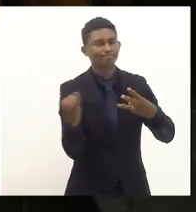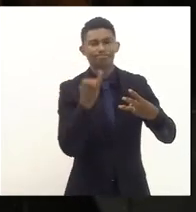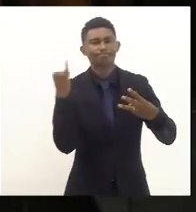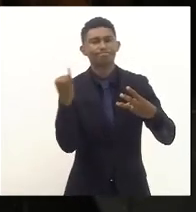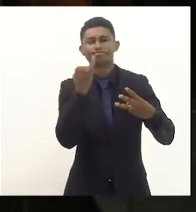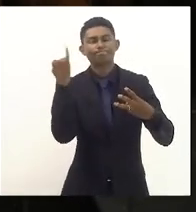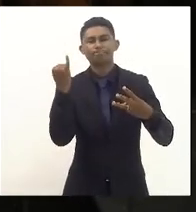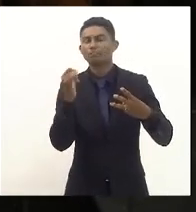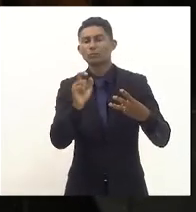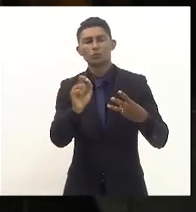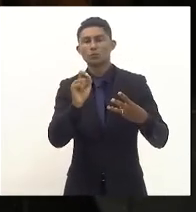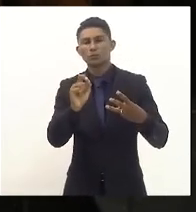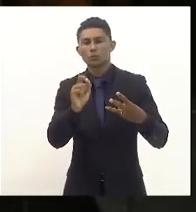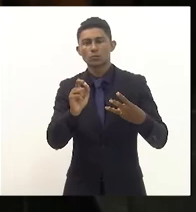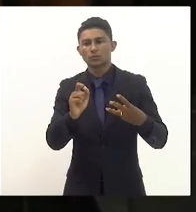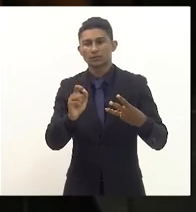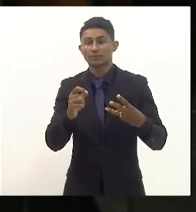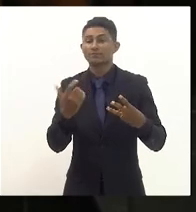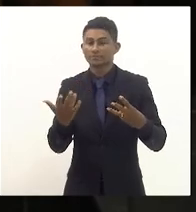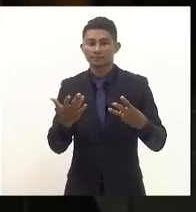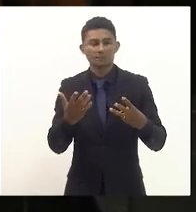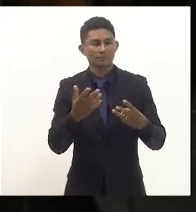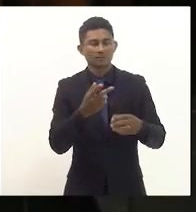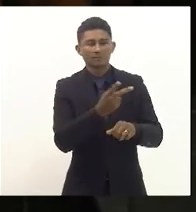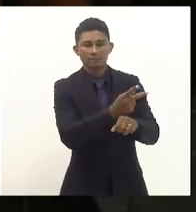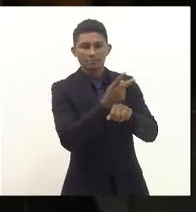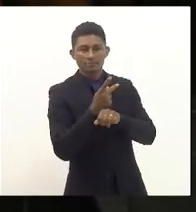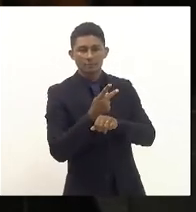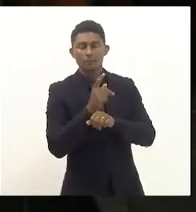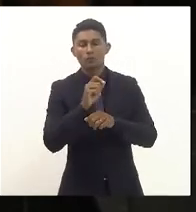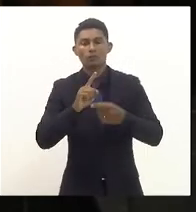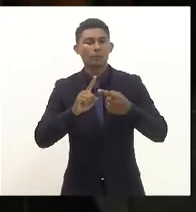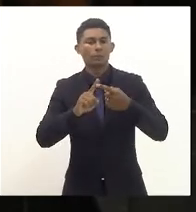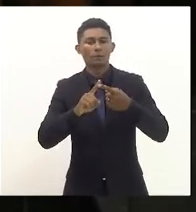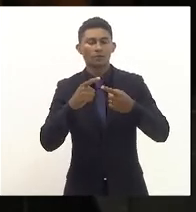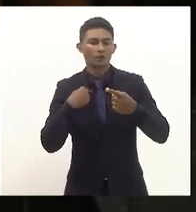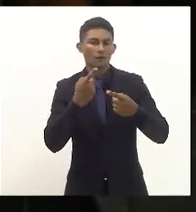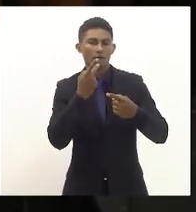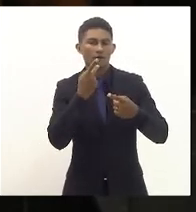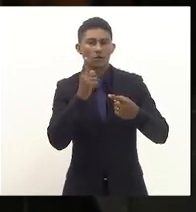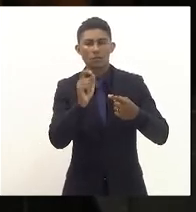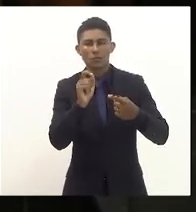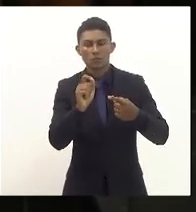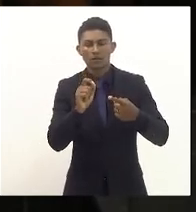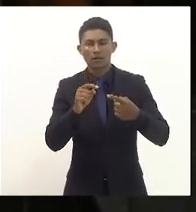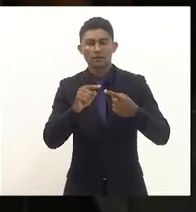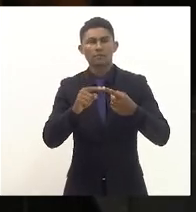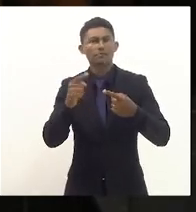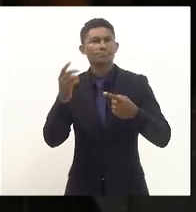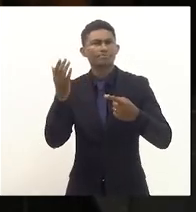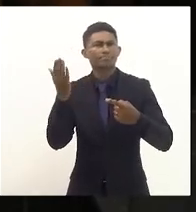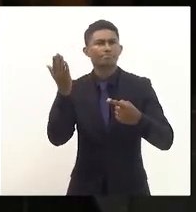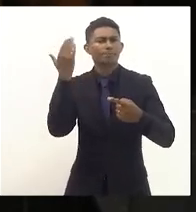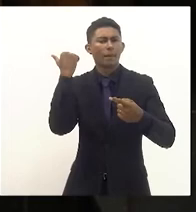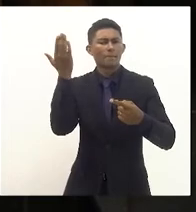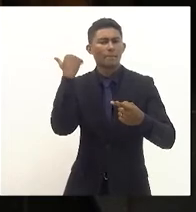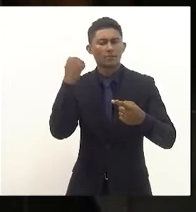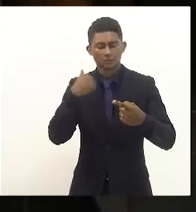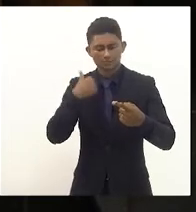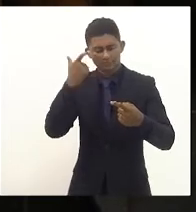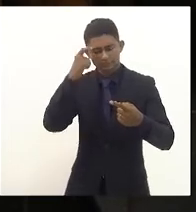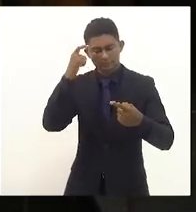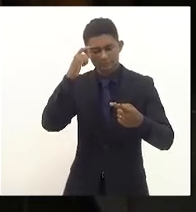na direção dessa concessão o primeiro momento ele se fala em passado eu vi